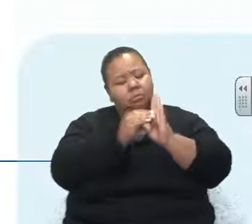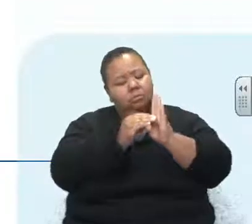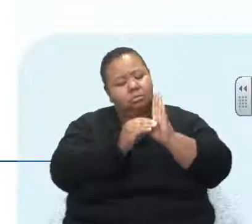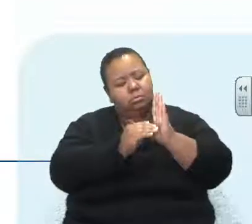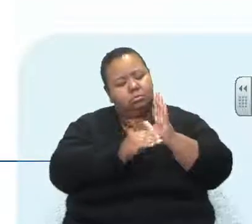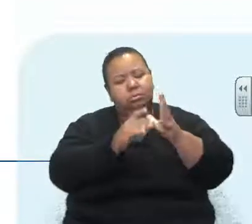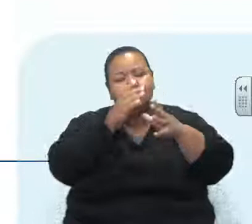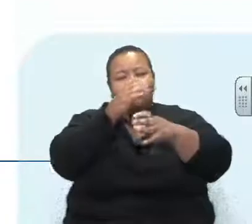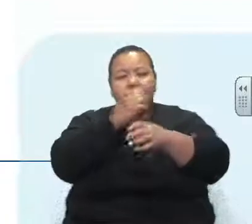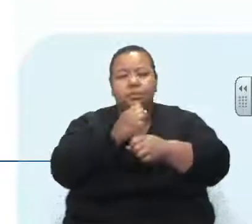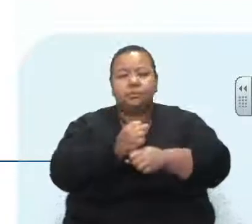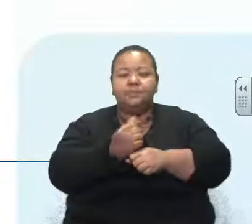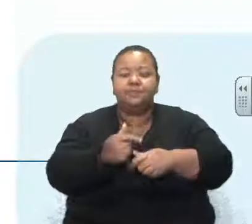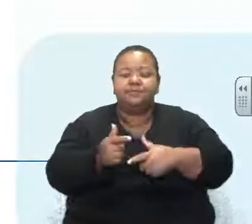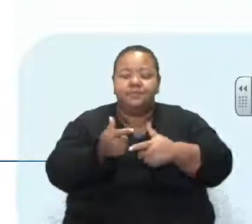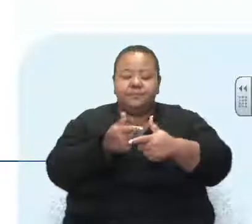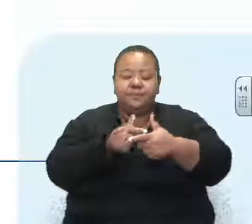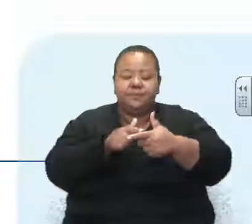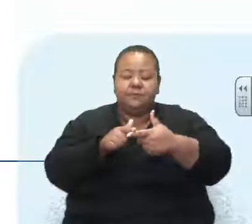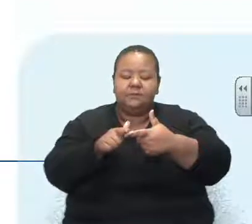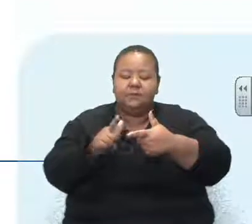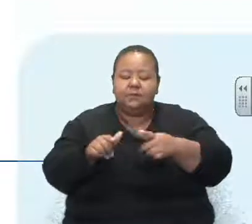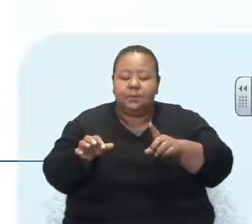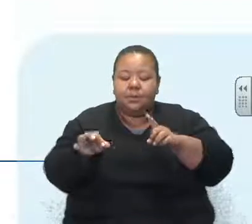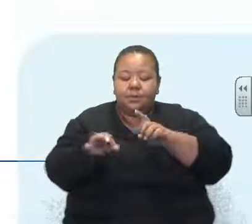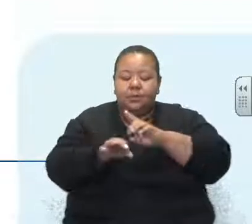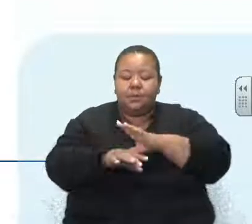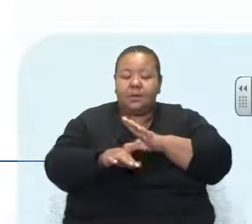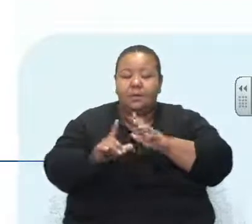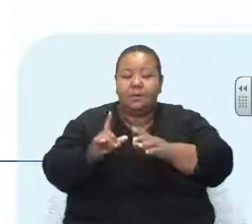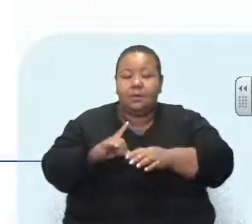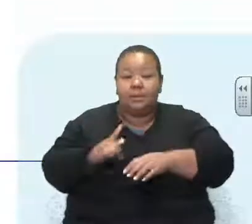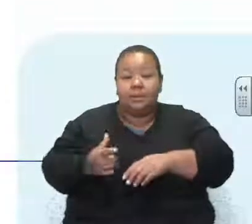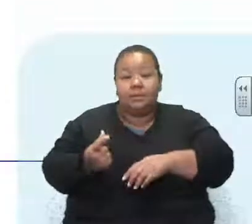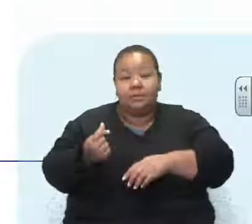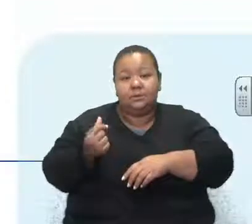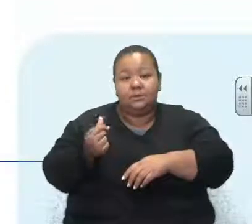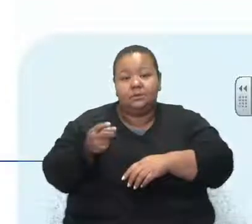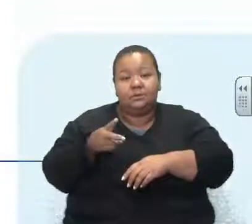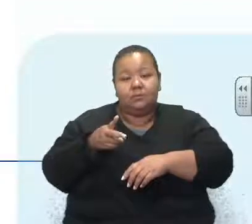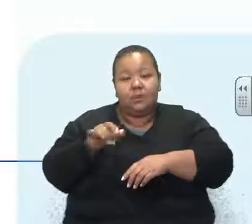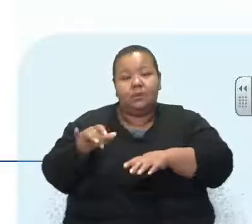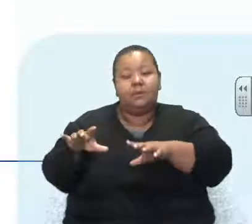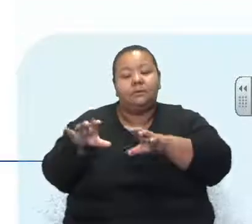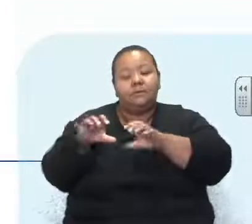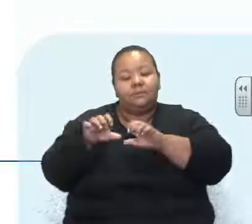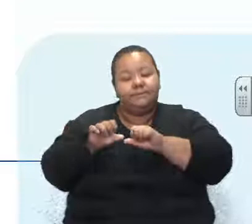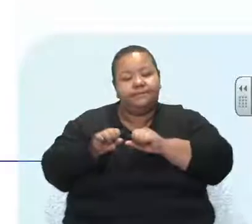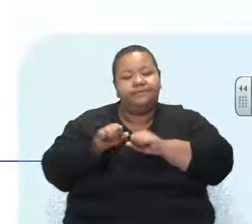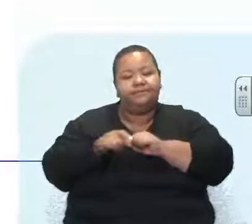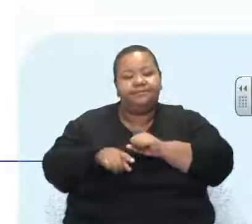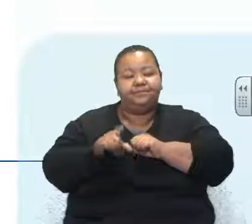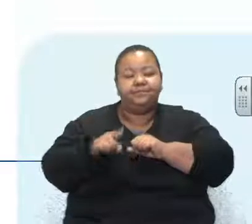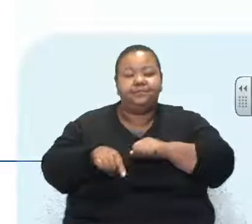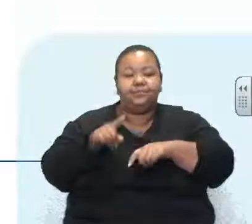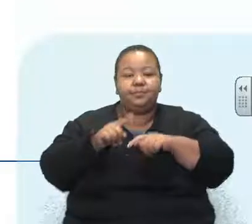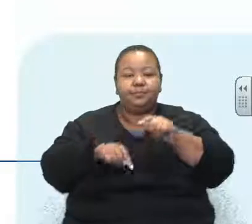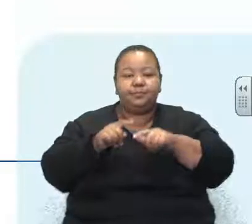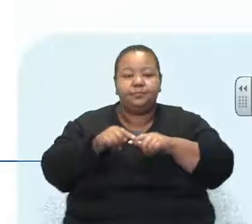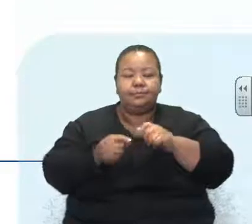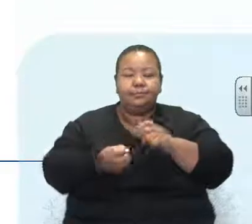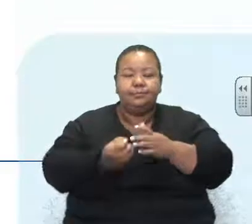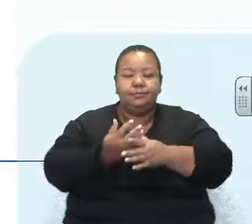pagar, isso tudo vai ter que ser dividido pelo total que ela tem a receber, o tanto que ela tem de material ali, que é o total